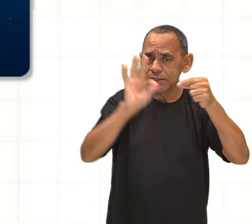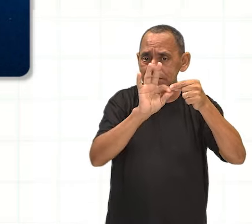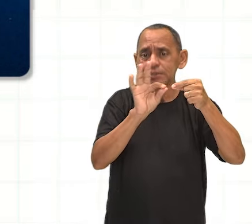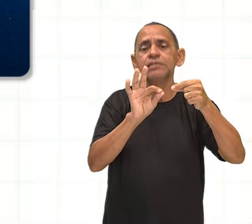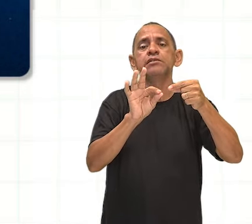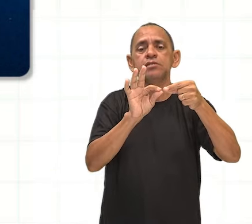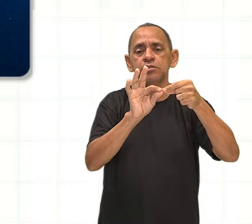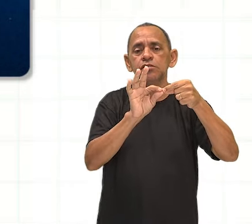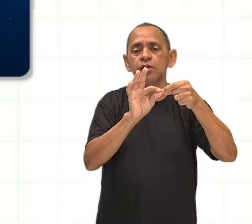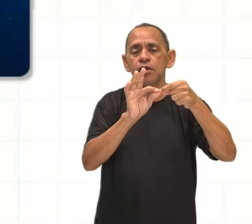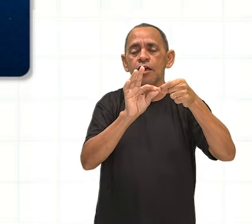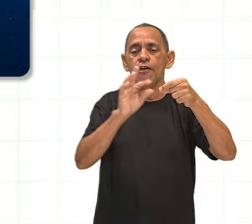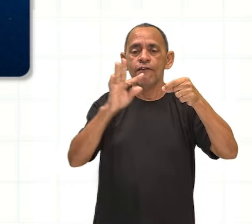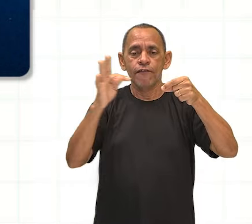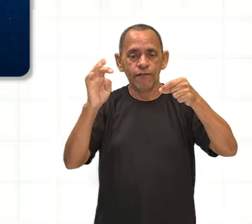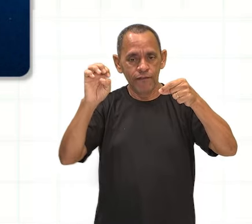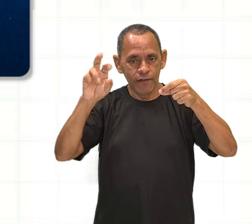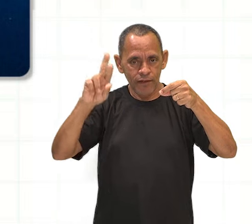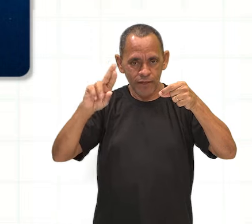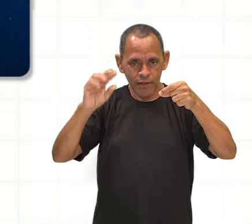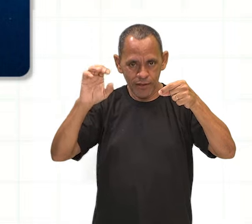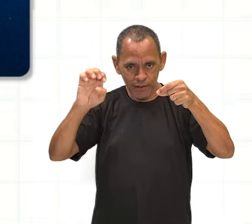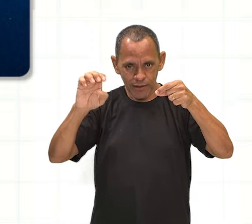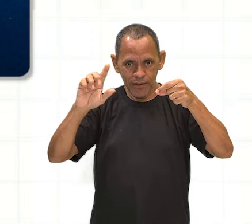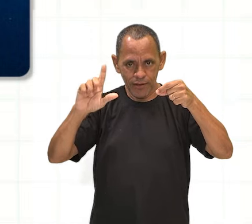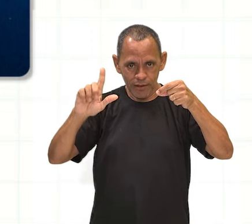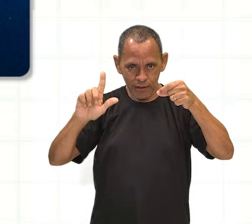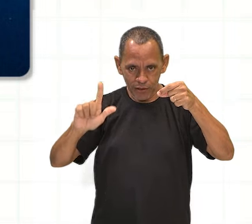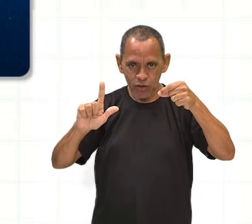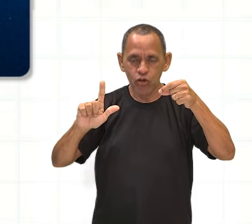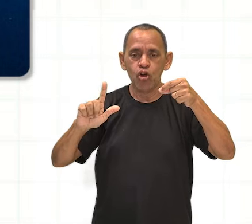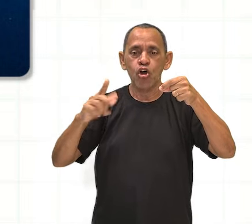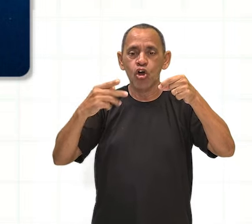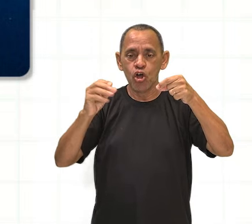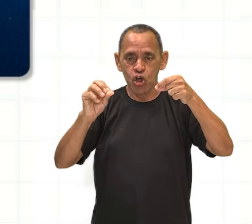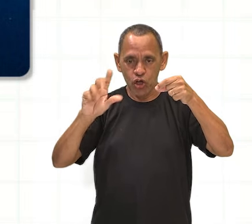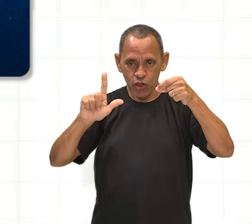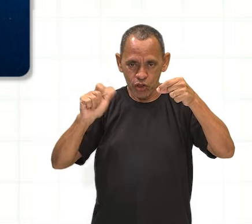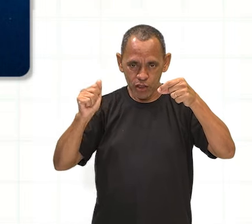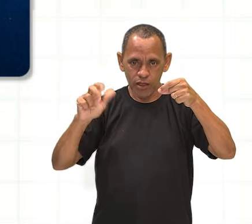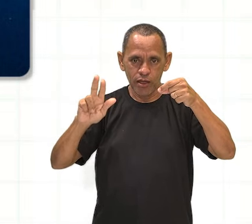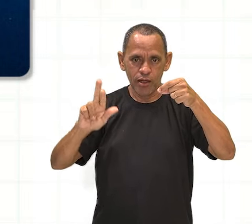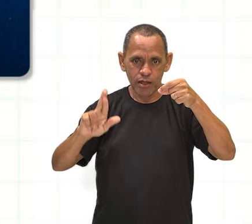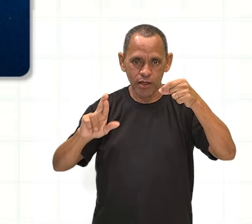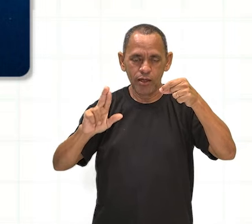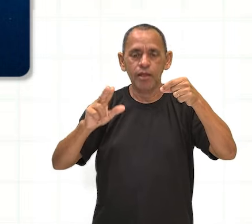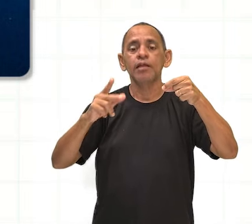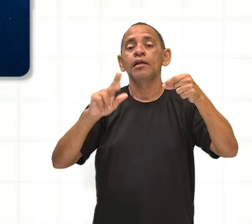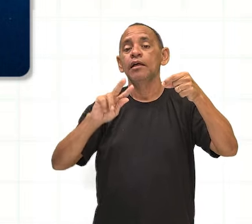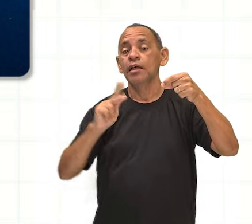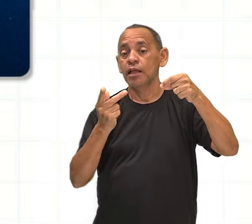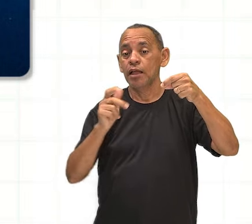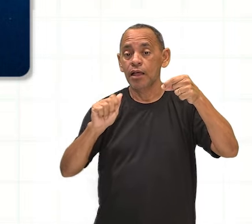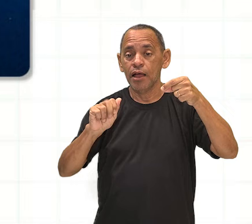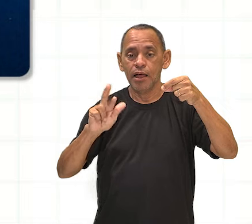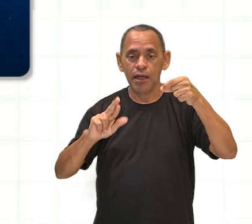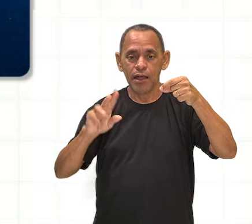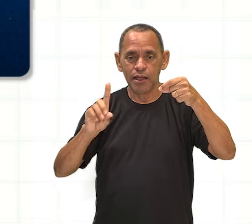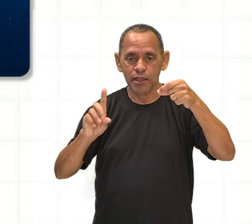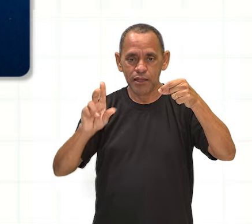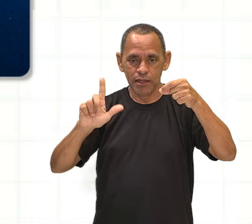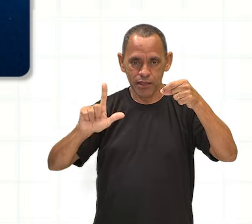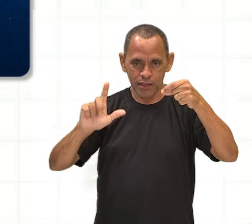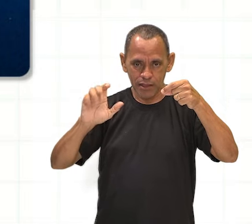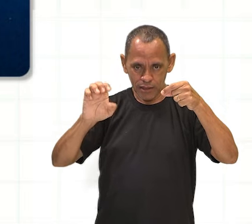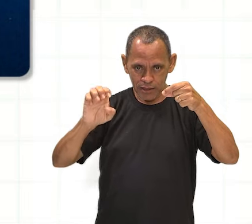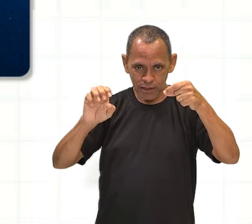de Ferrel, célula polar, célula de Hadley. Todas elas, na verdade, você pode interpretar esse nome célula